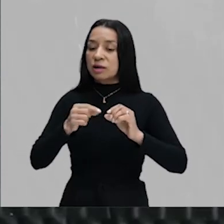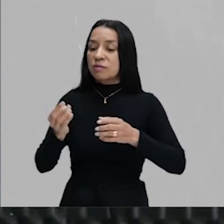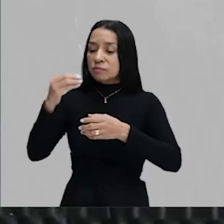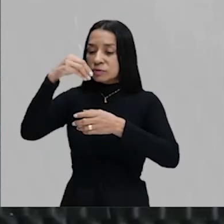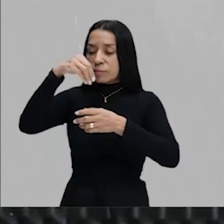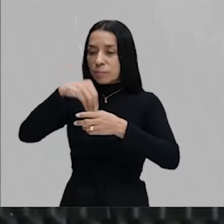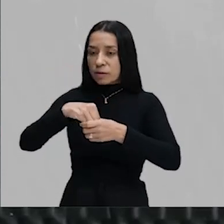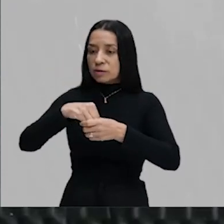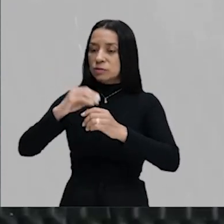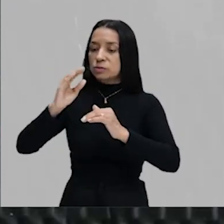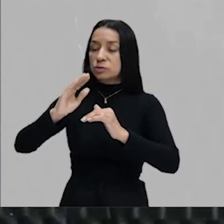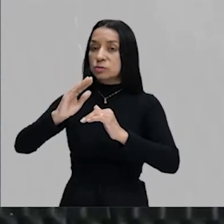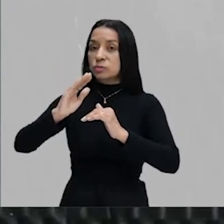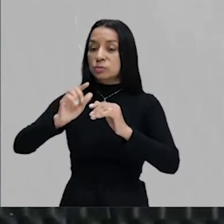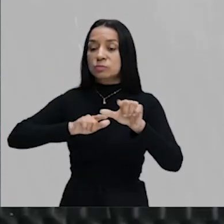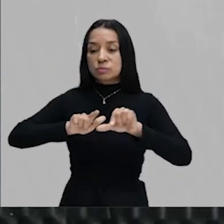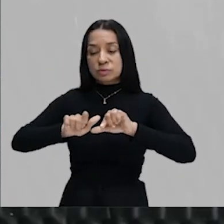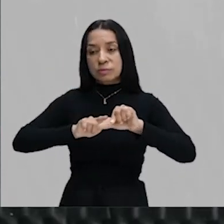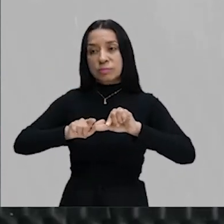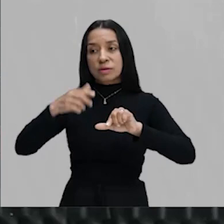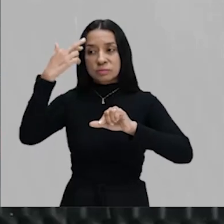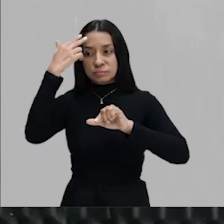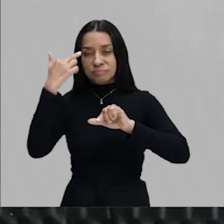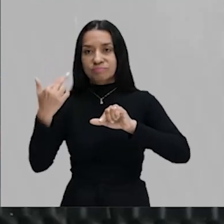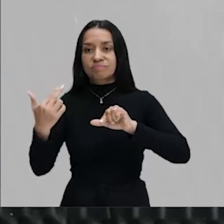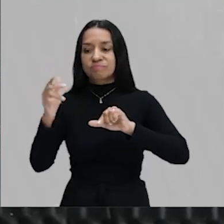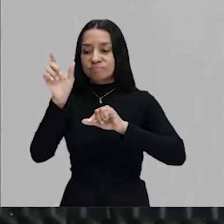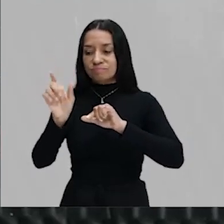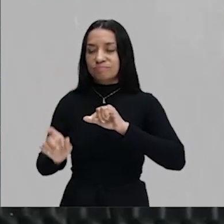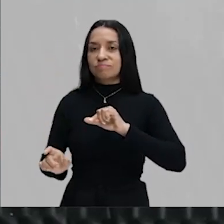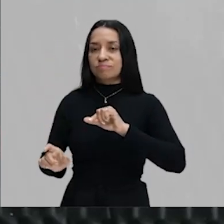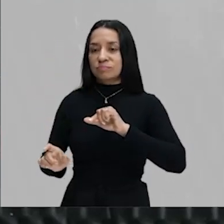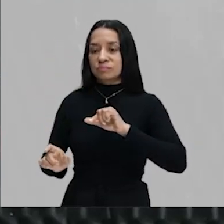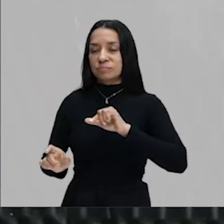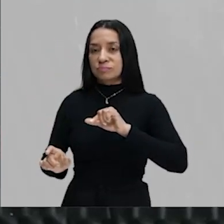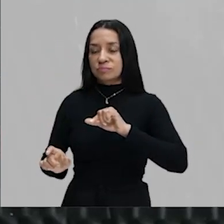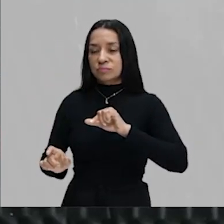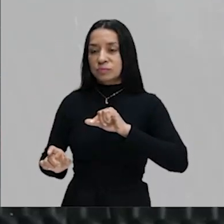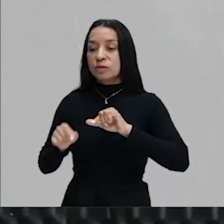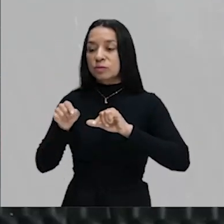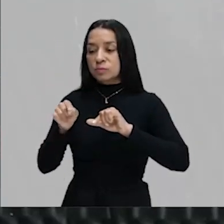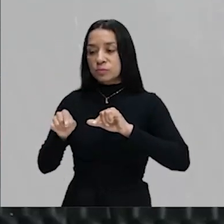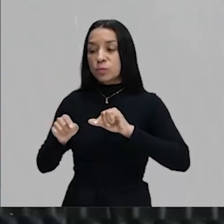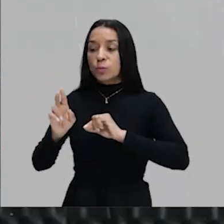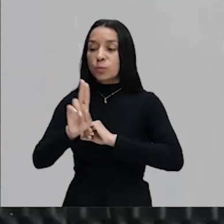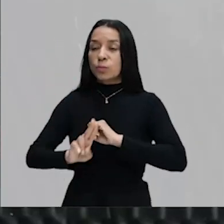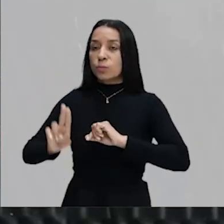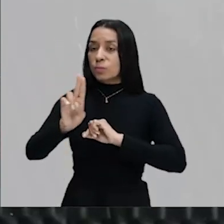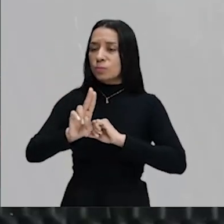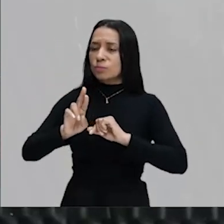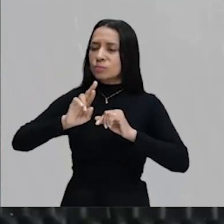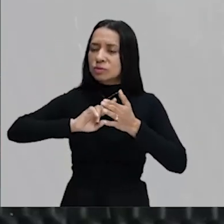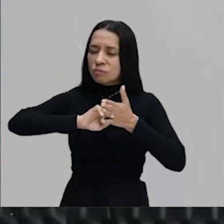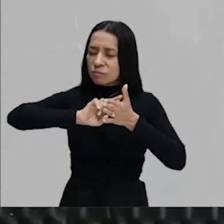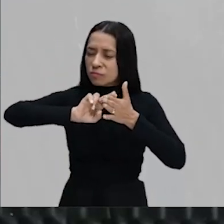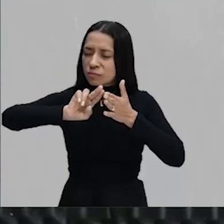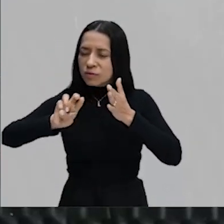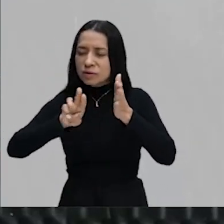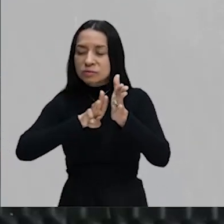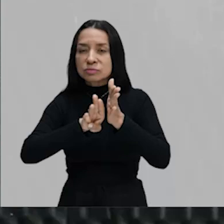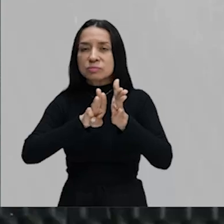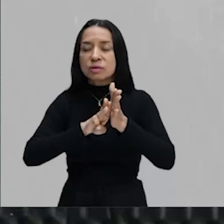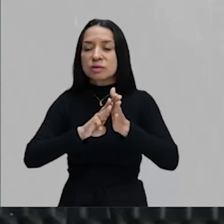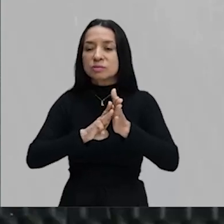historiadores. Uma vez que, a partir da modernidade, os historiadores utilizam vários métodos para